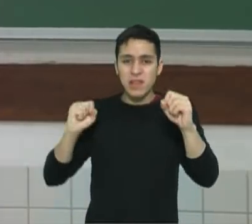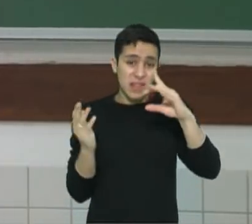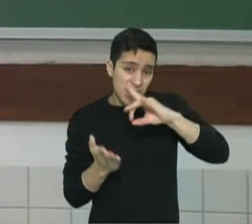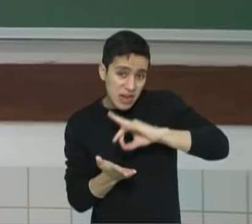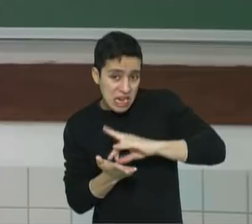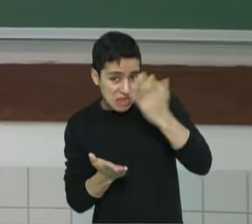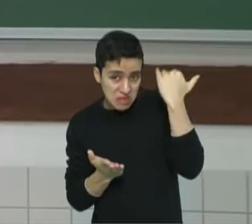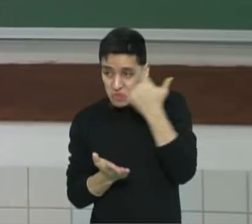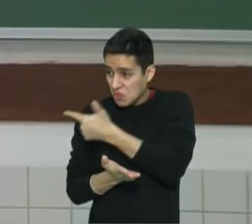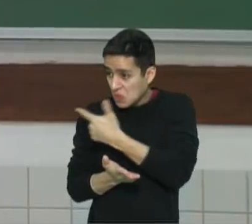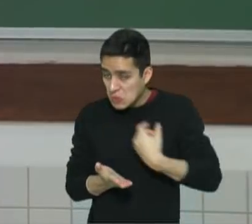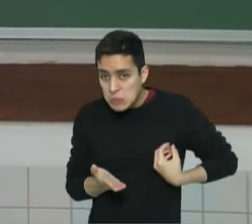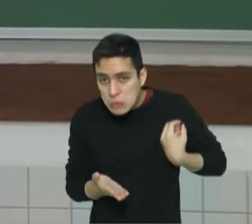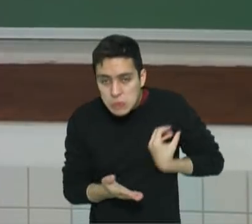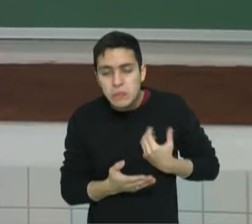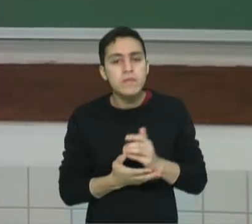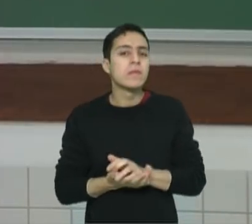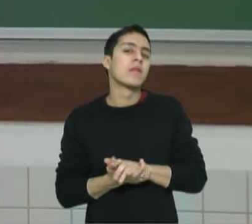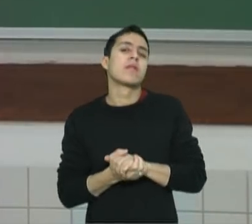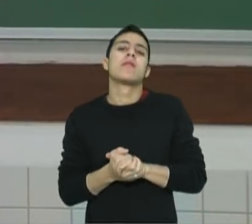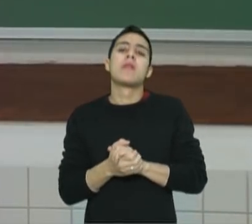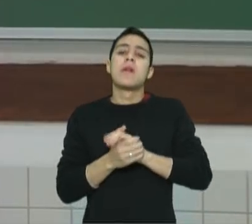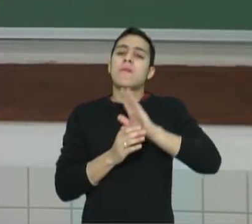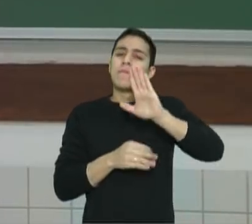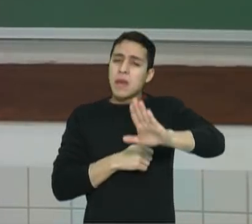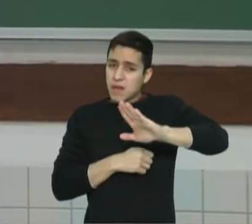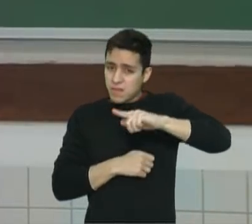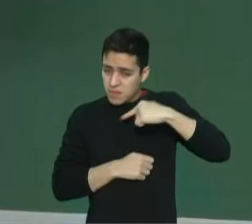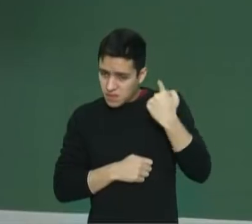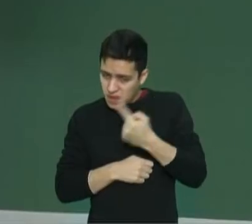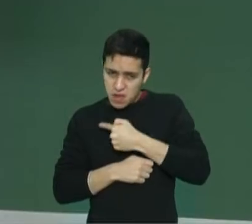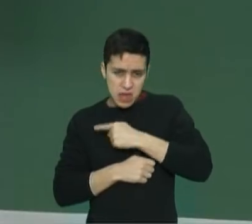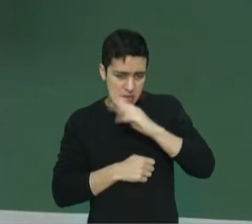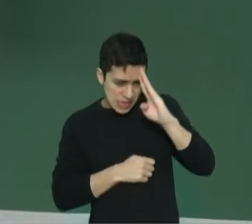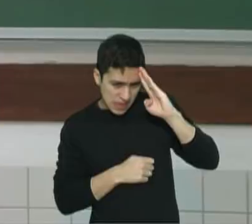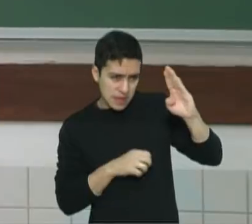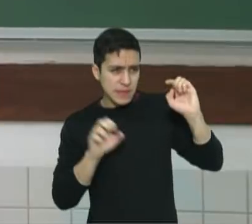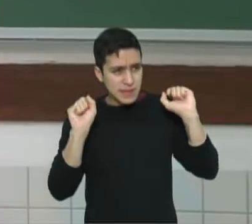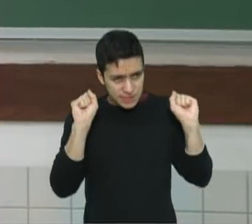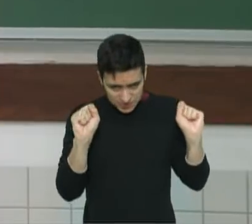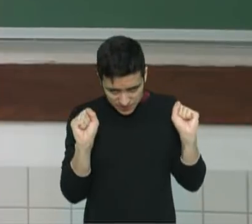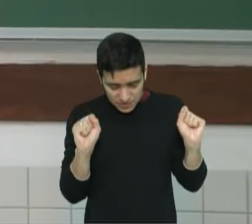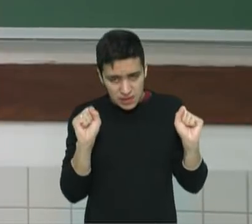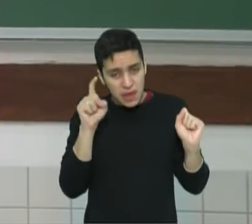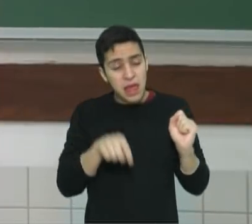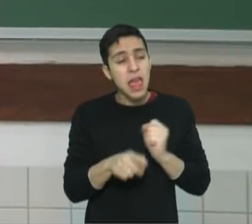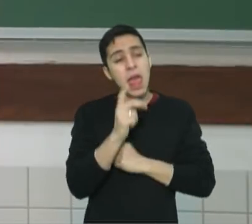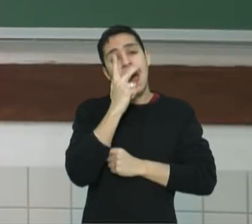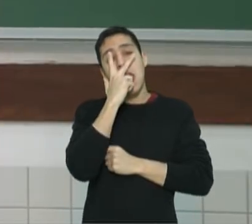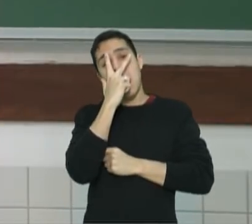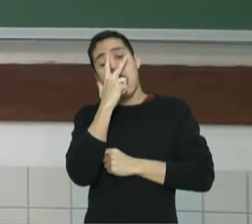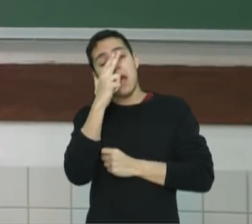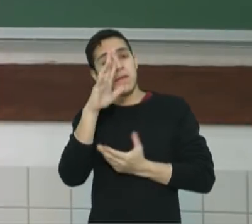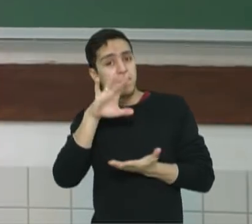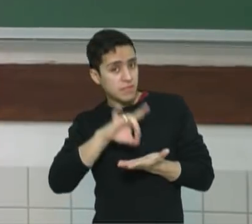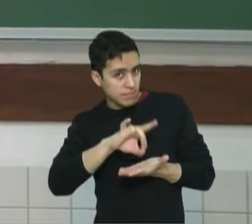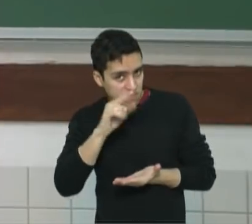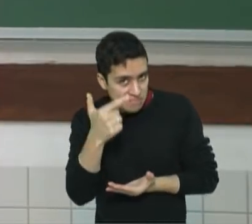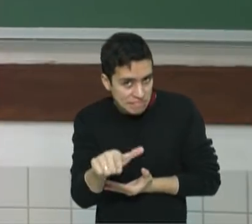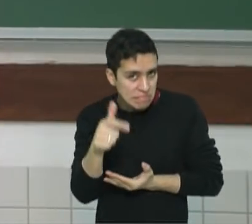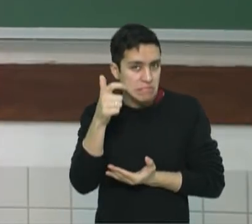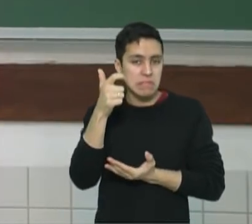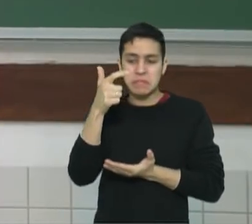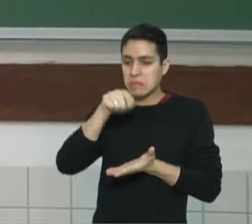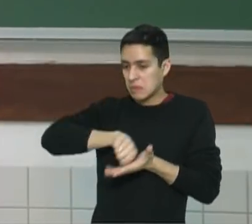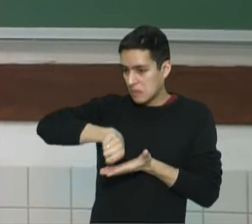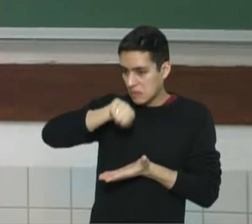que não existia, mas principalmente o que a gente pode fazer uma especulação, não existe nada